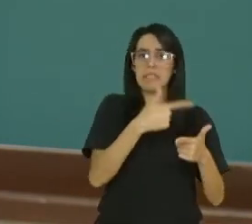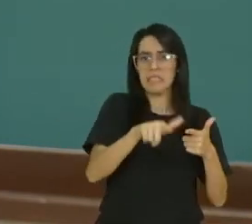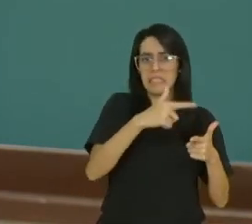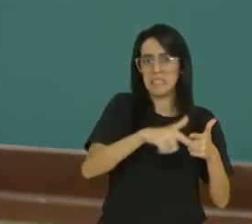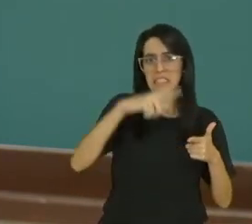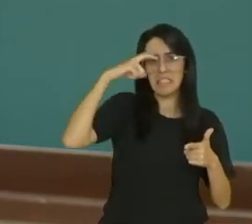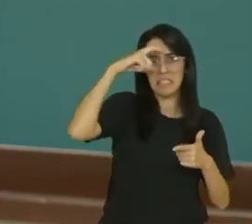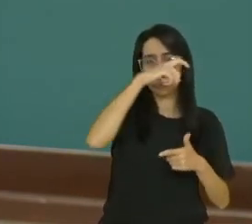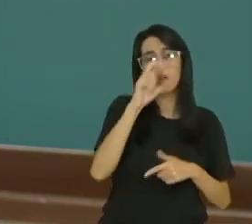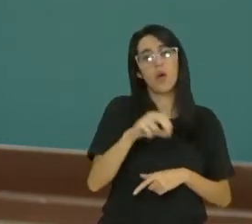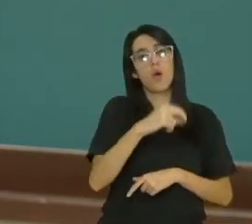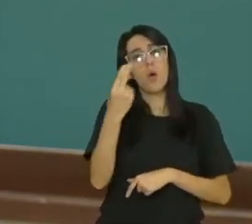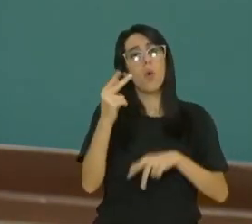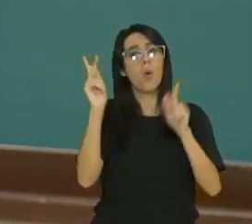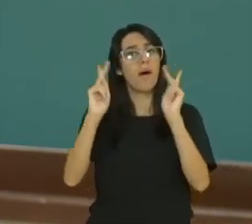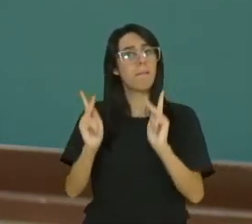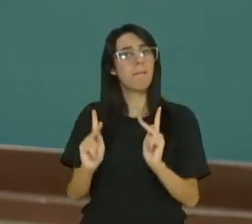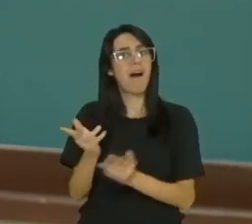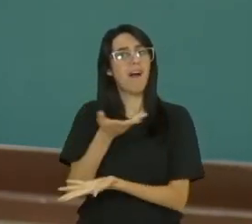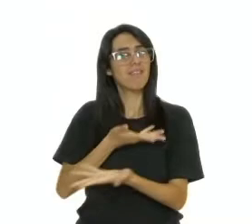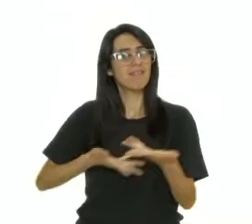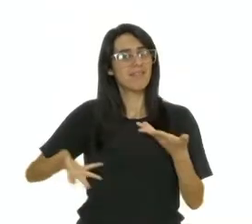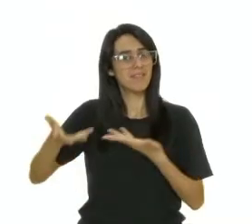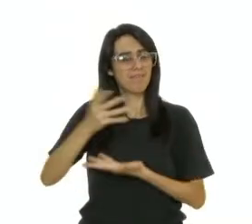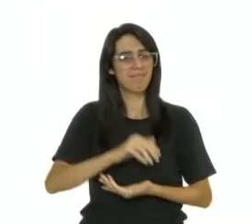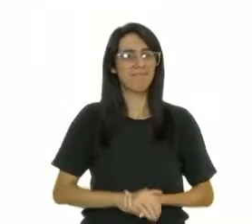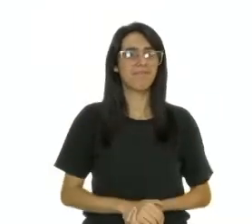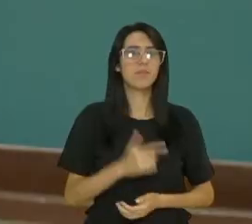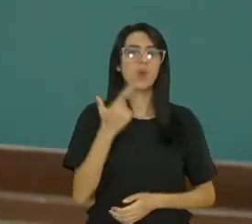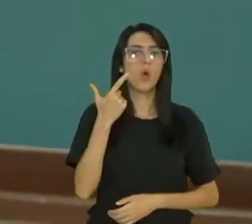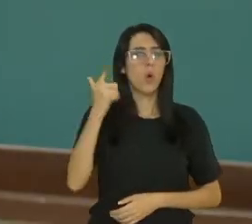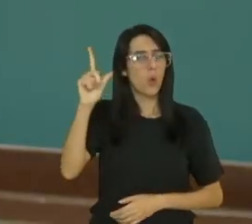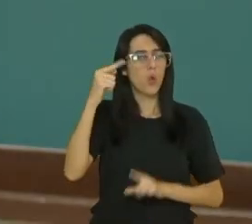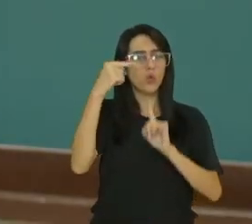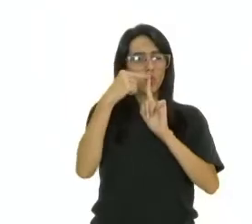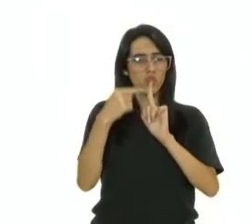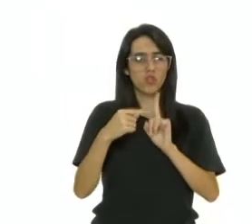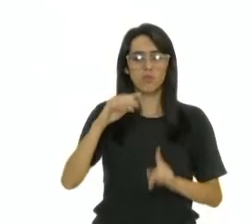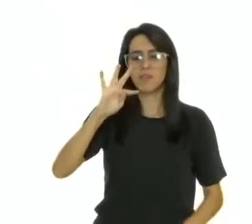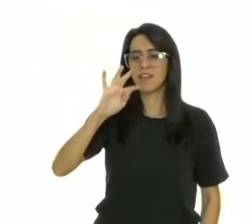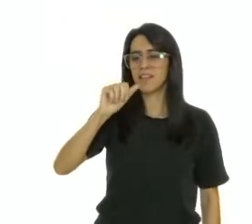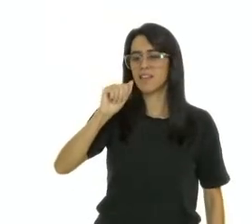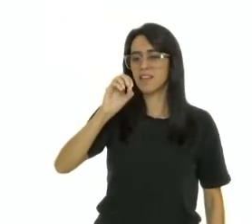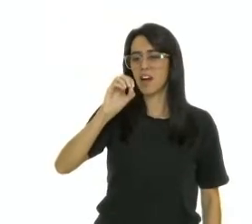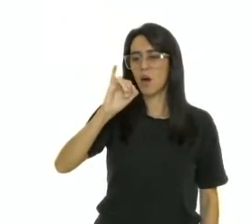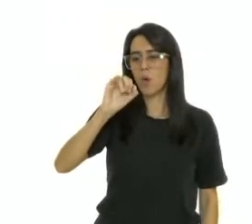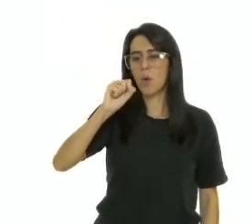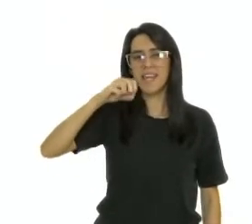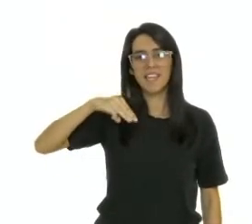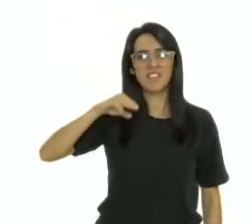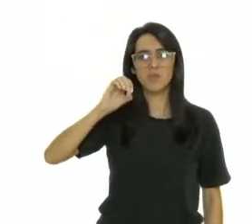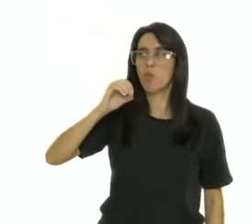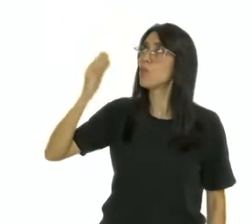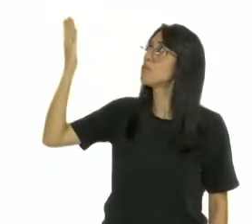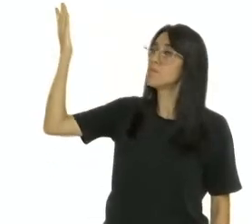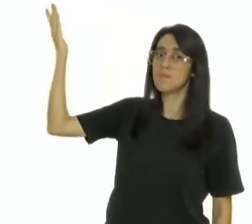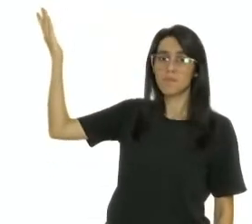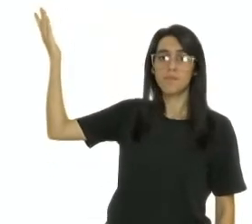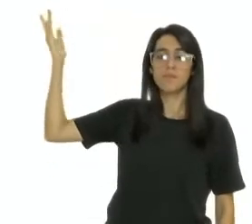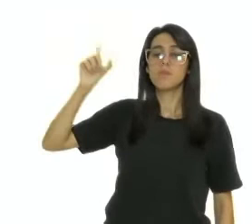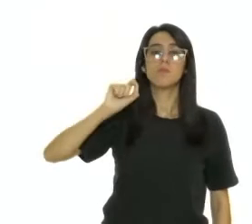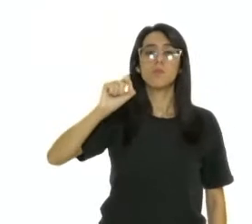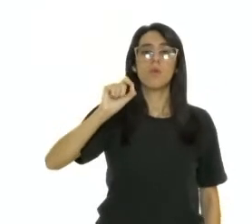ou harmoniosas. Outra filosofia de vida oriental é o taoísmo. Taoísmo implica